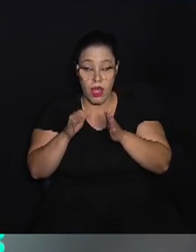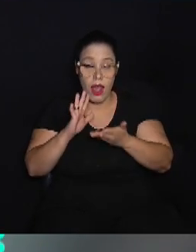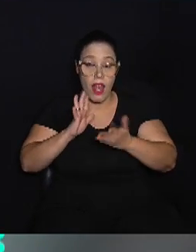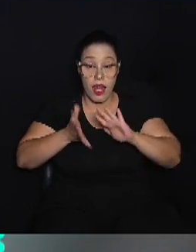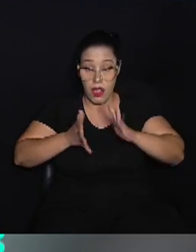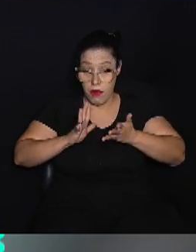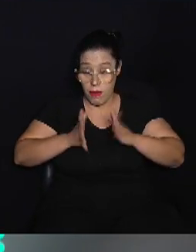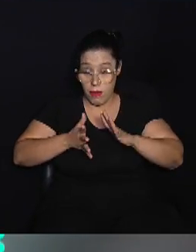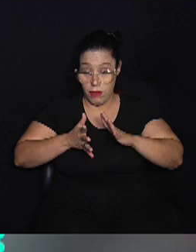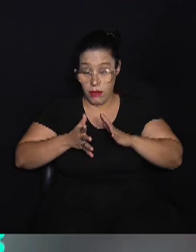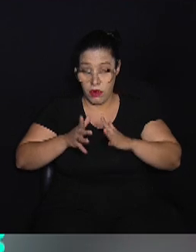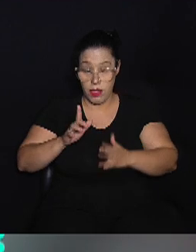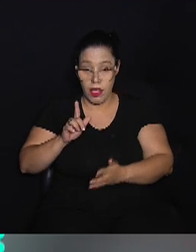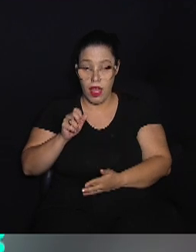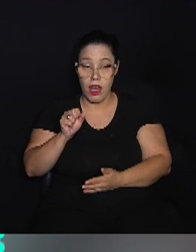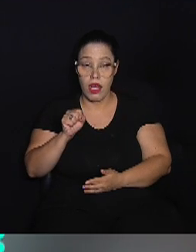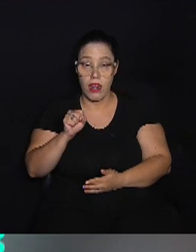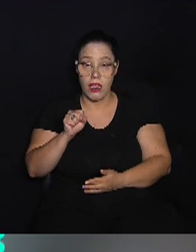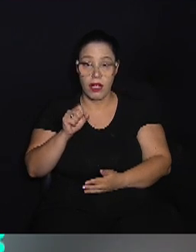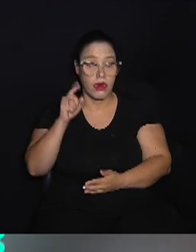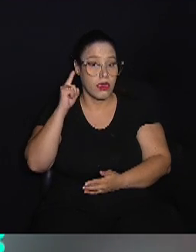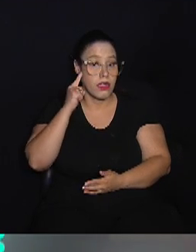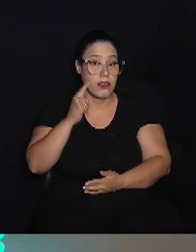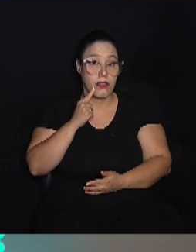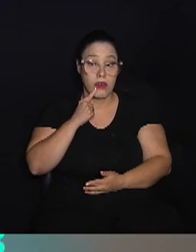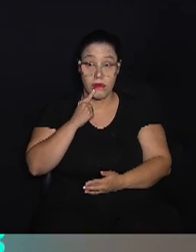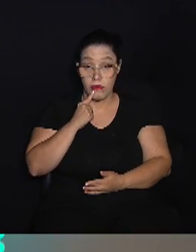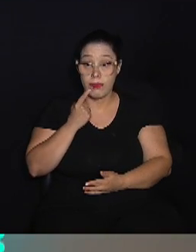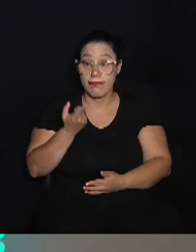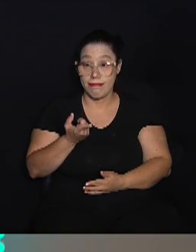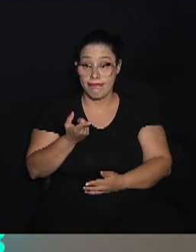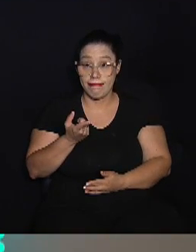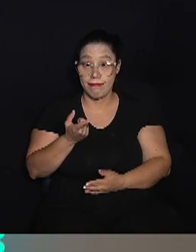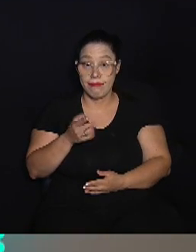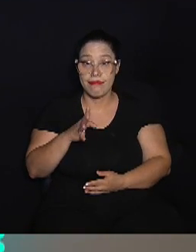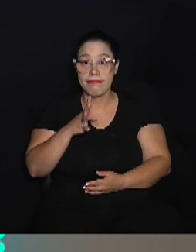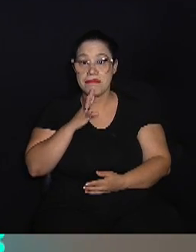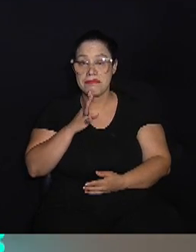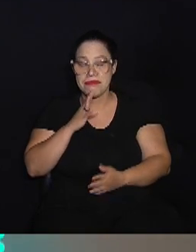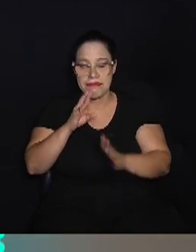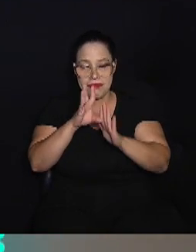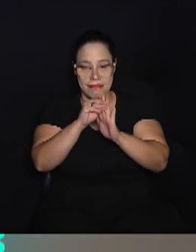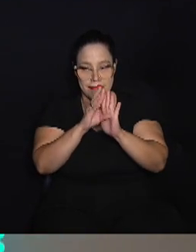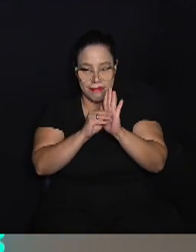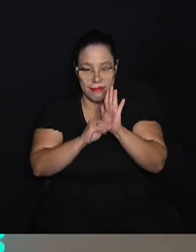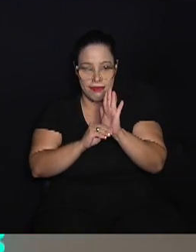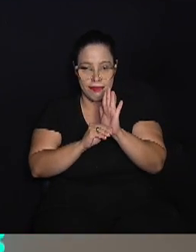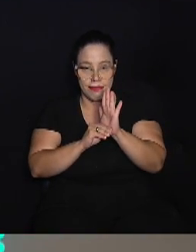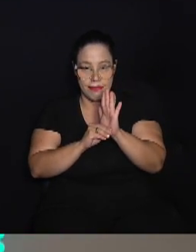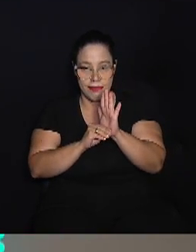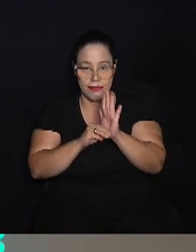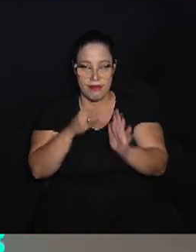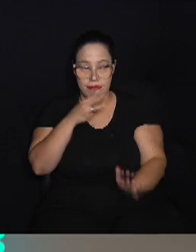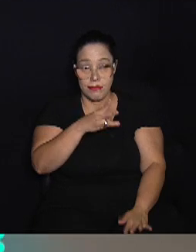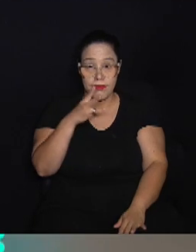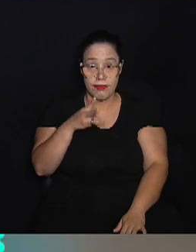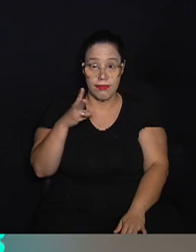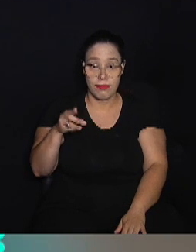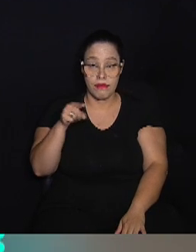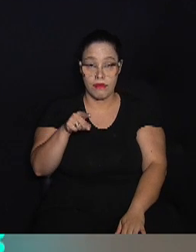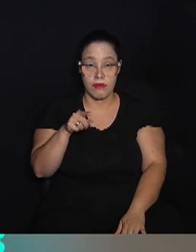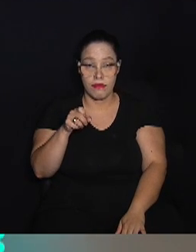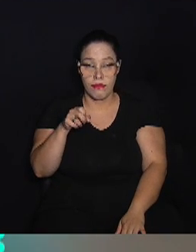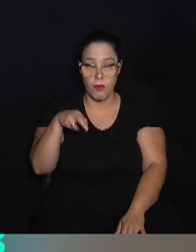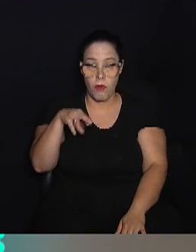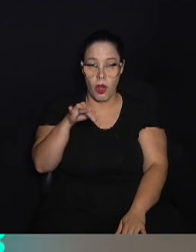Libras, LSE, Legenda para Surdos e Ensurdecidos. Conheça a nossa programação completa através do site